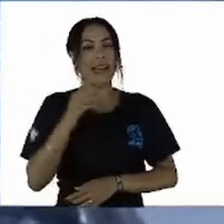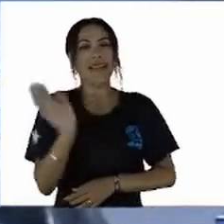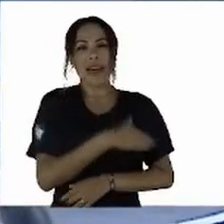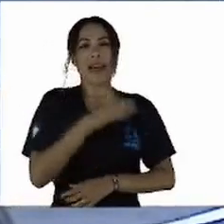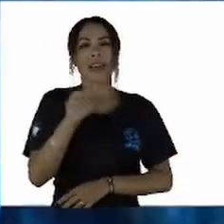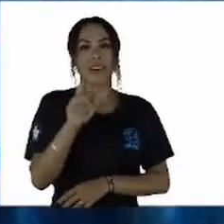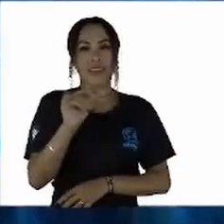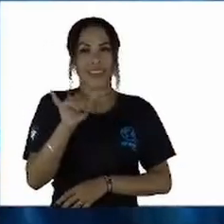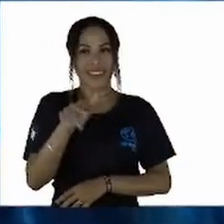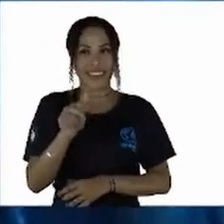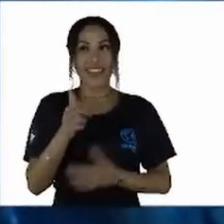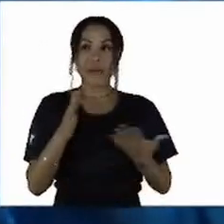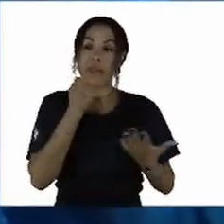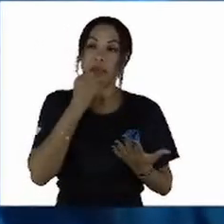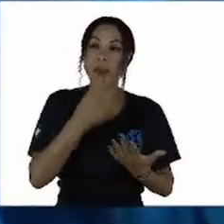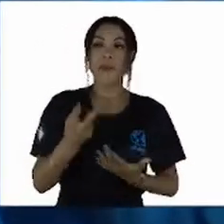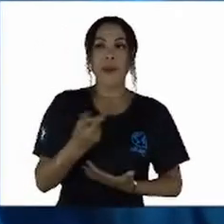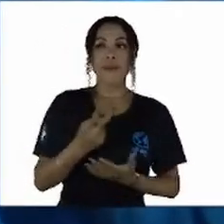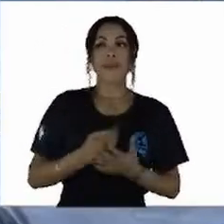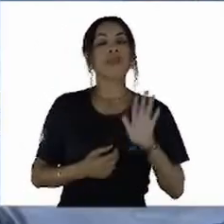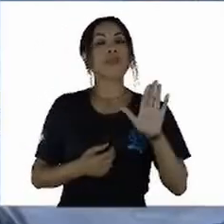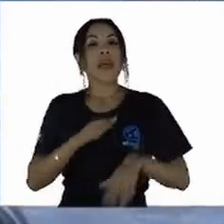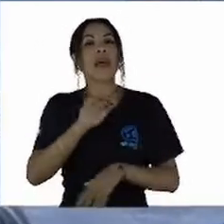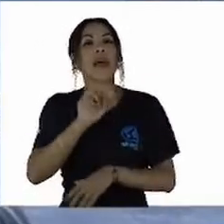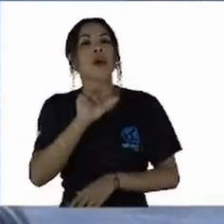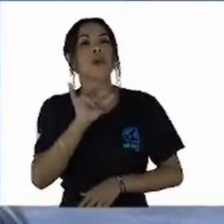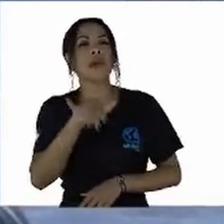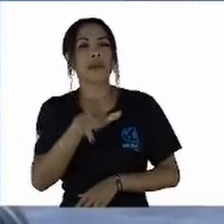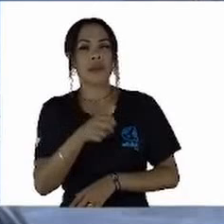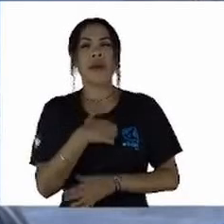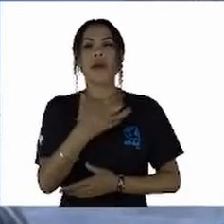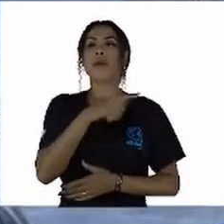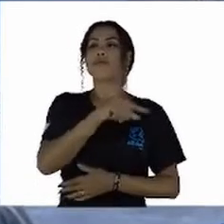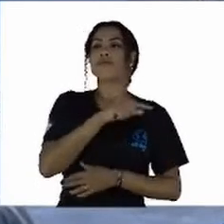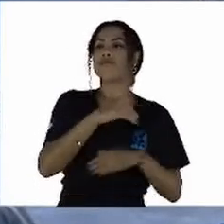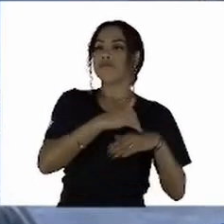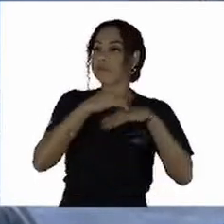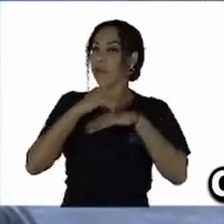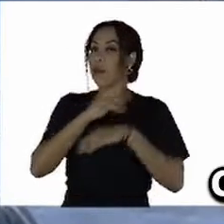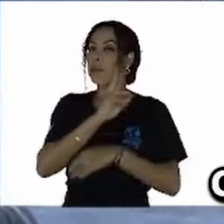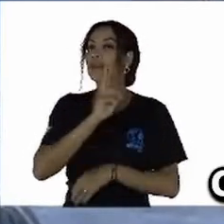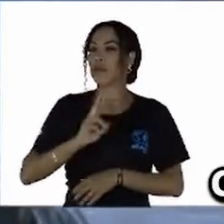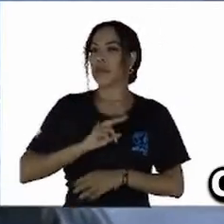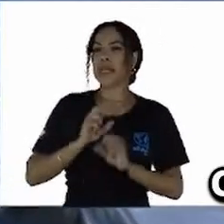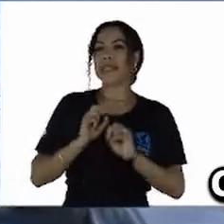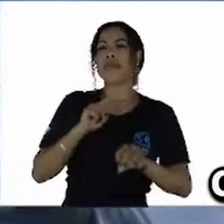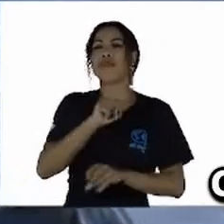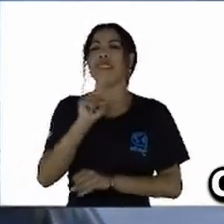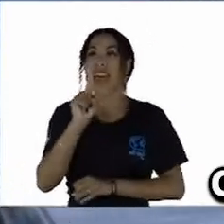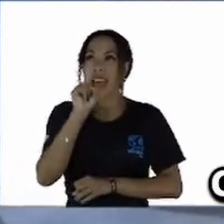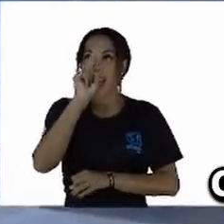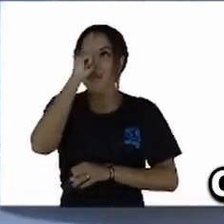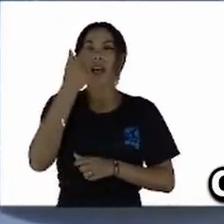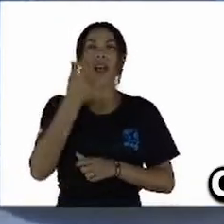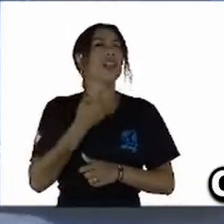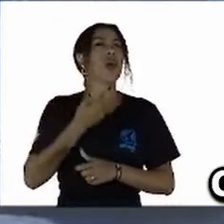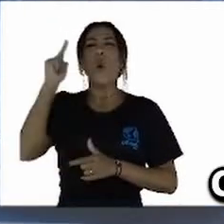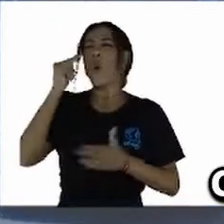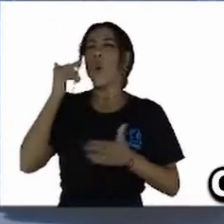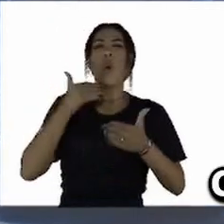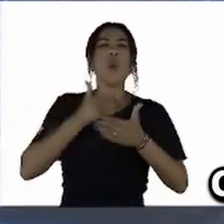também para crescer. A área é boa para as duas coisas. Caroline, eu quero que você diga o seguinte. Se tivesse que inventar uma outra carreira